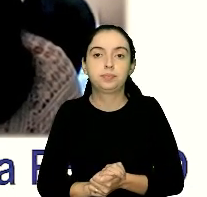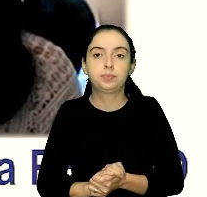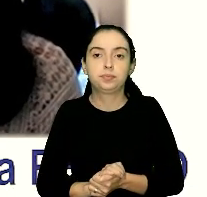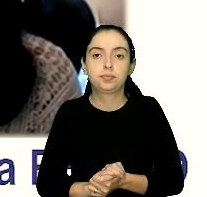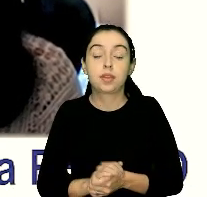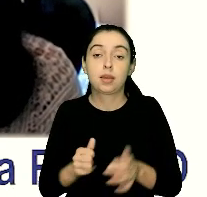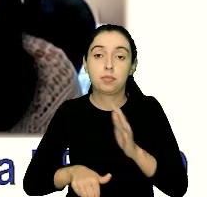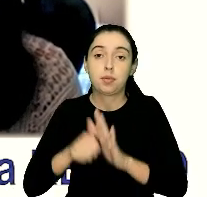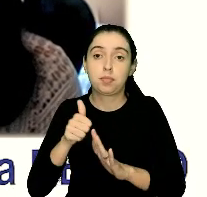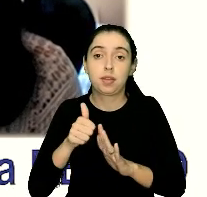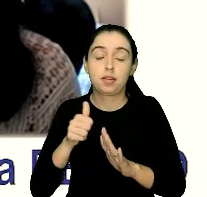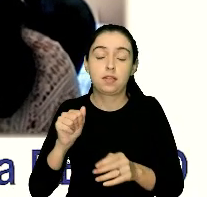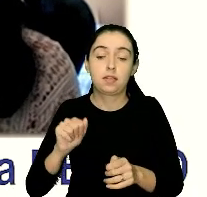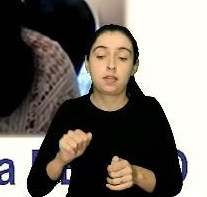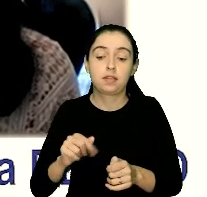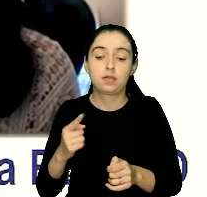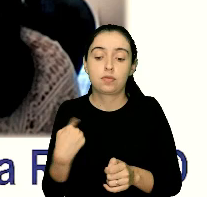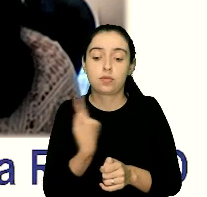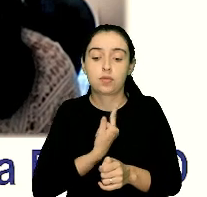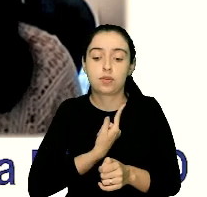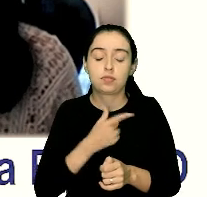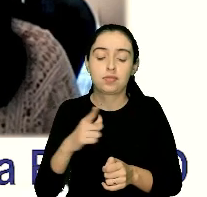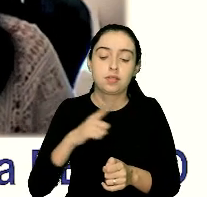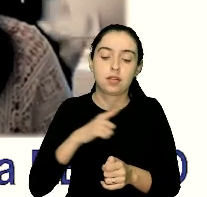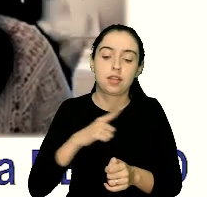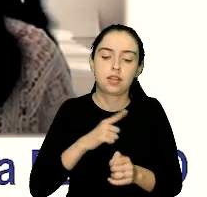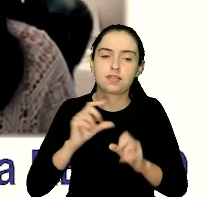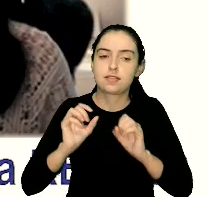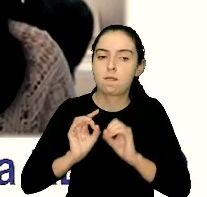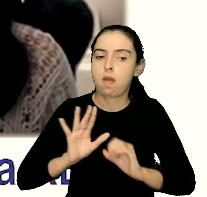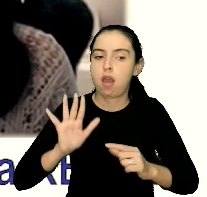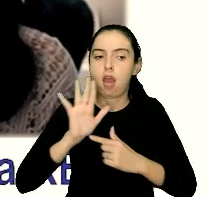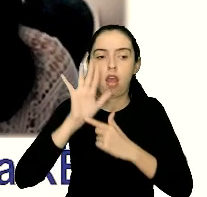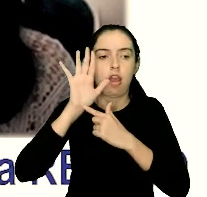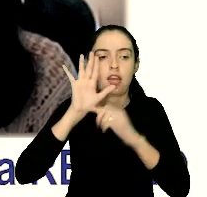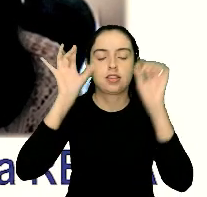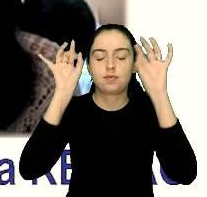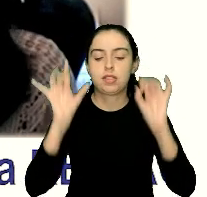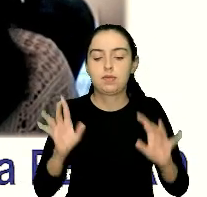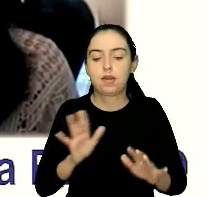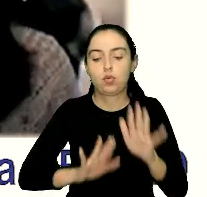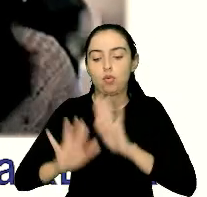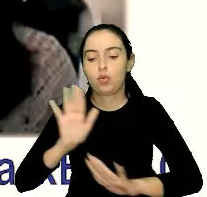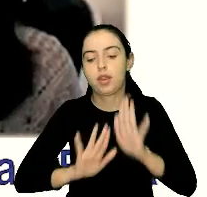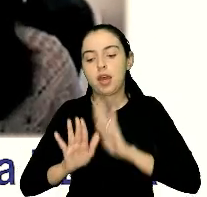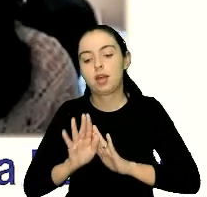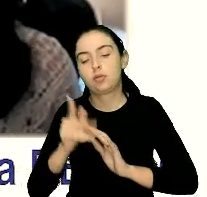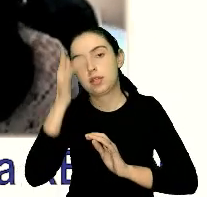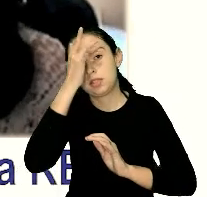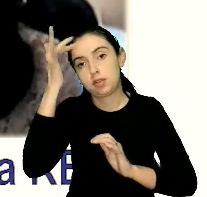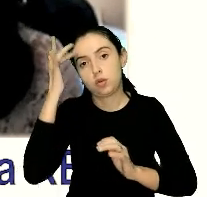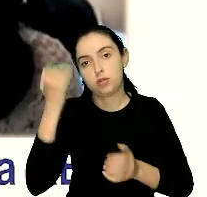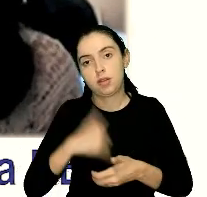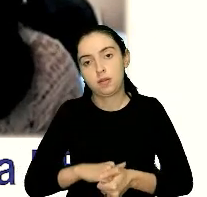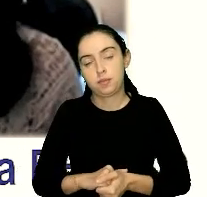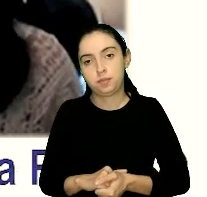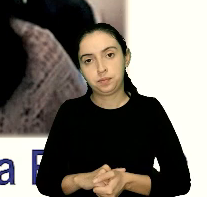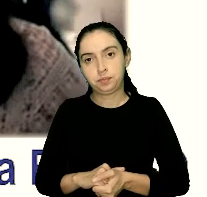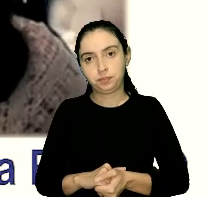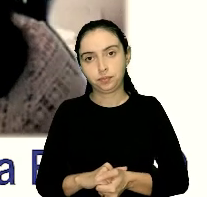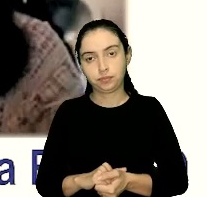gente tem um destaque especial para o cuidado da saúde mental. Eu agradeço por